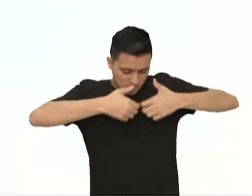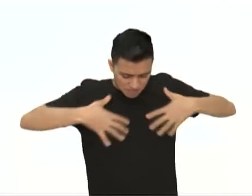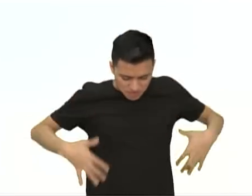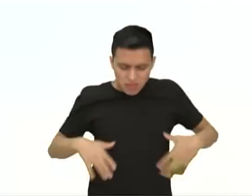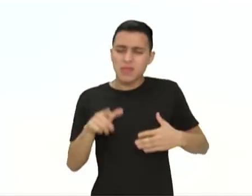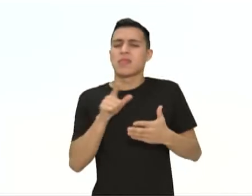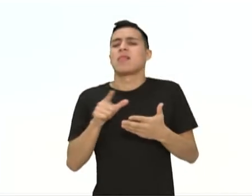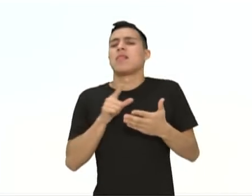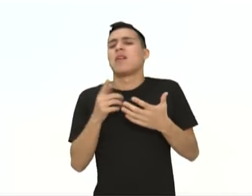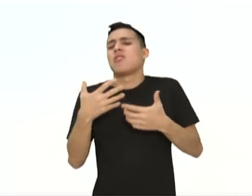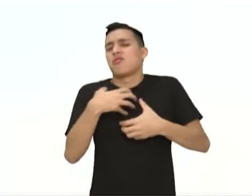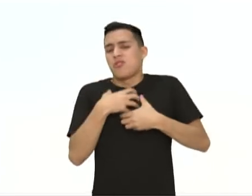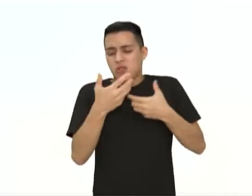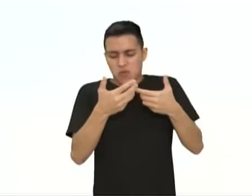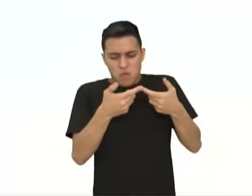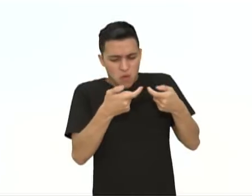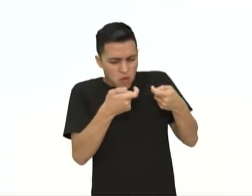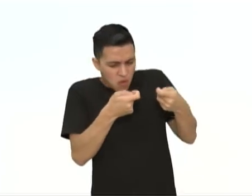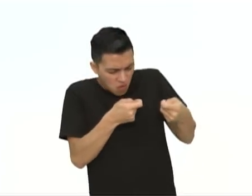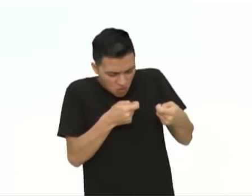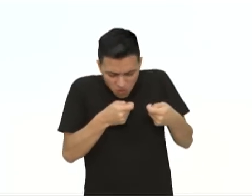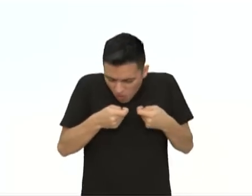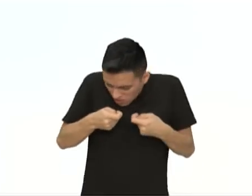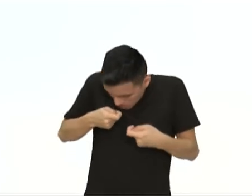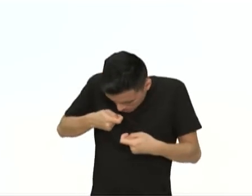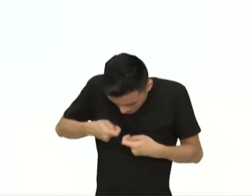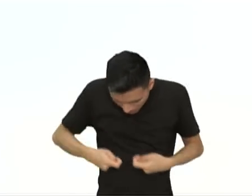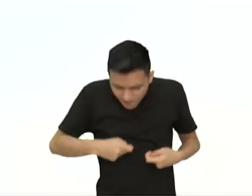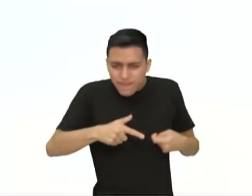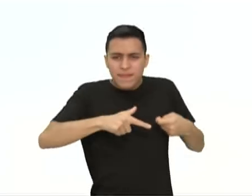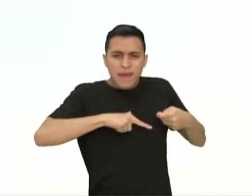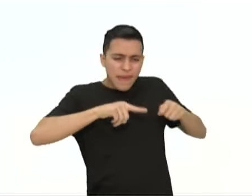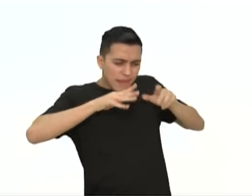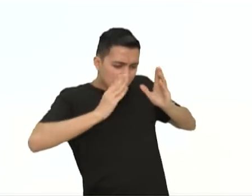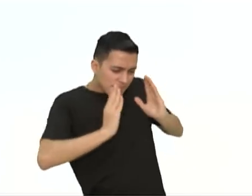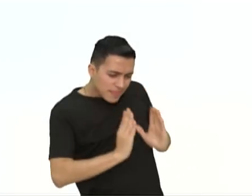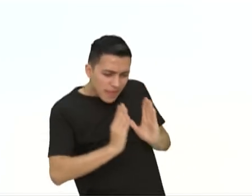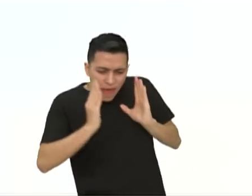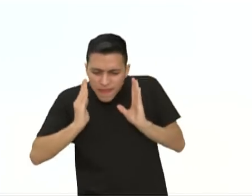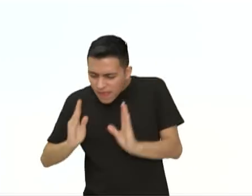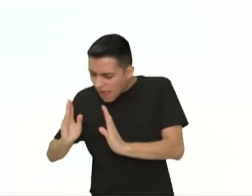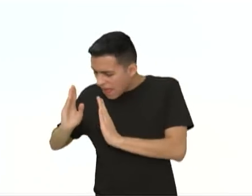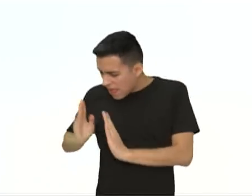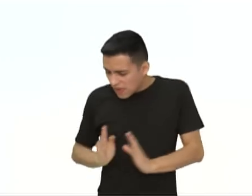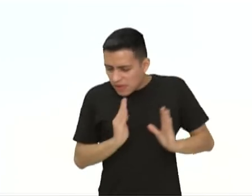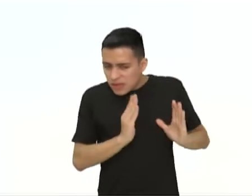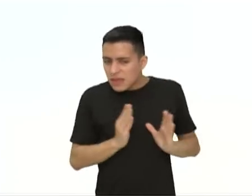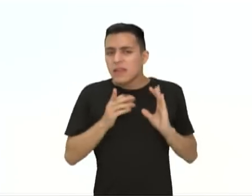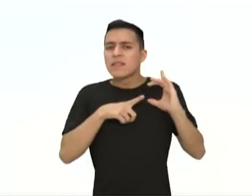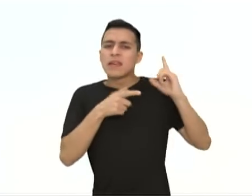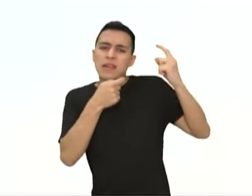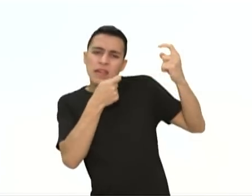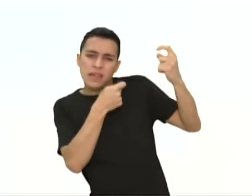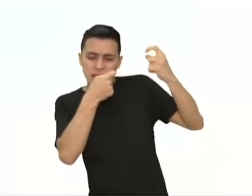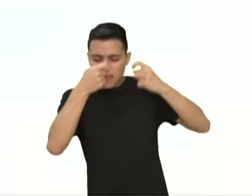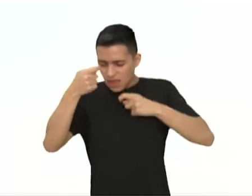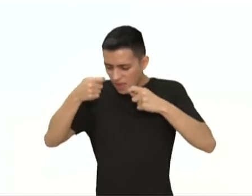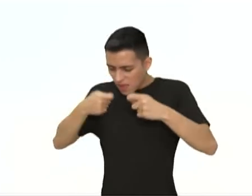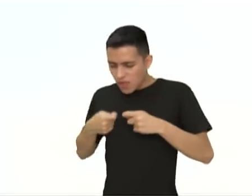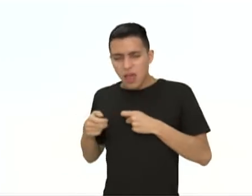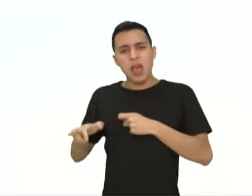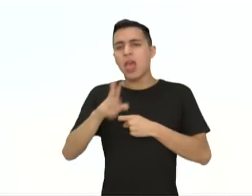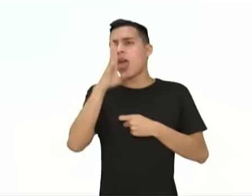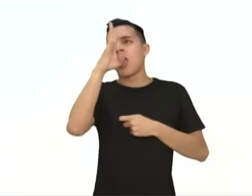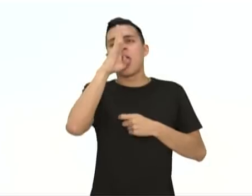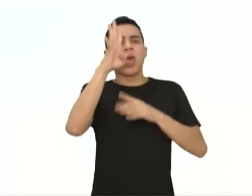maneira coordenada. Tudo tem um ritmo, tem alguém ou uma parte que controla, que comanda. Não